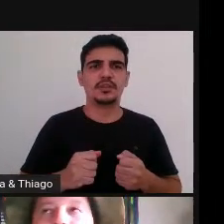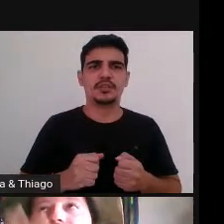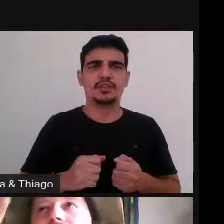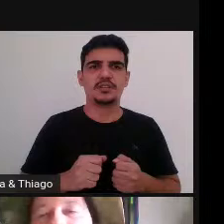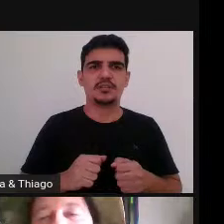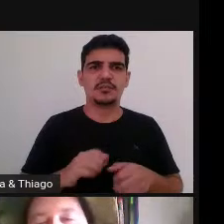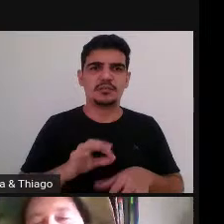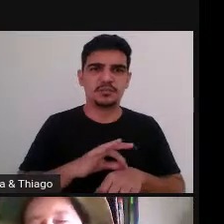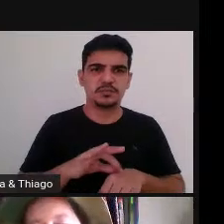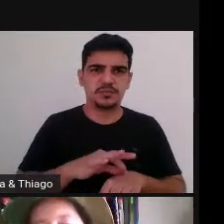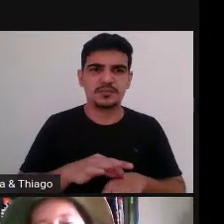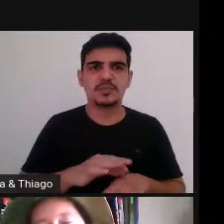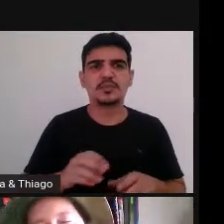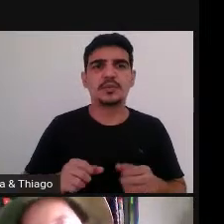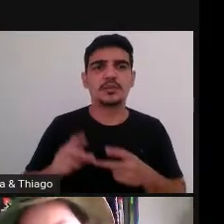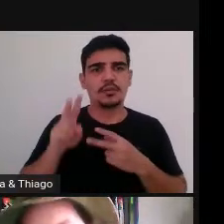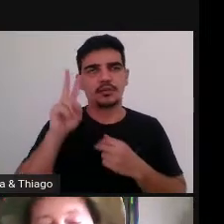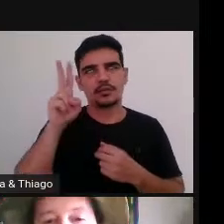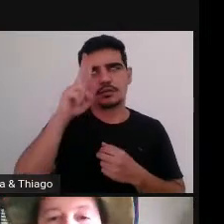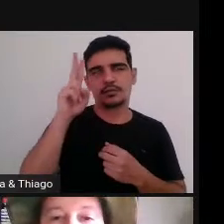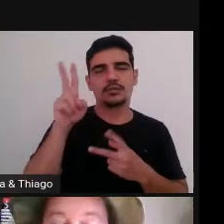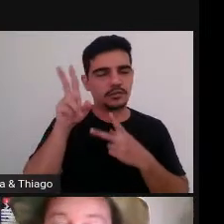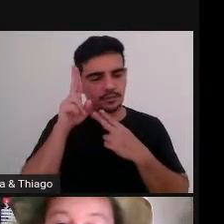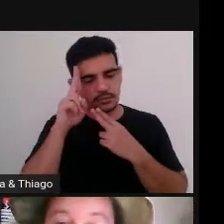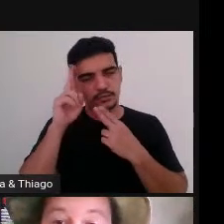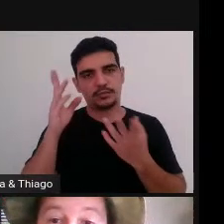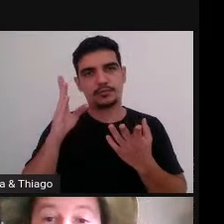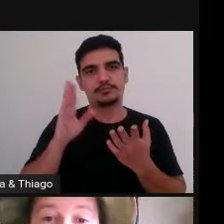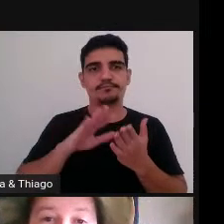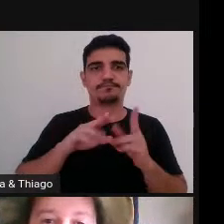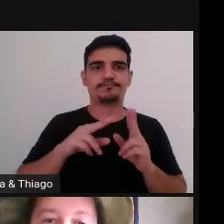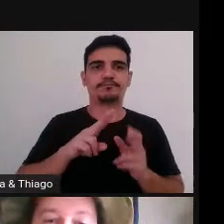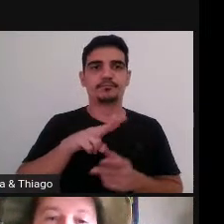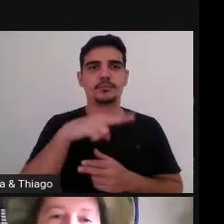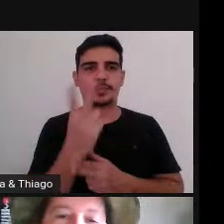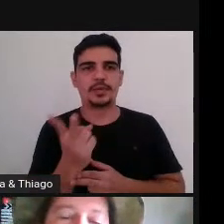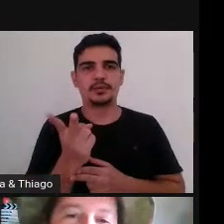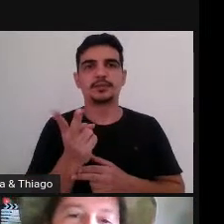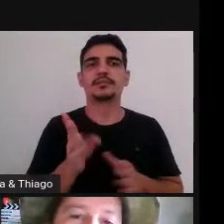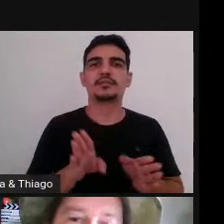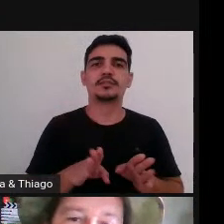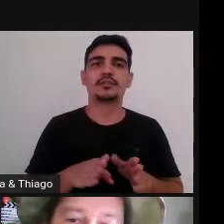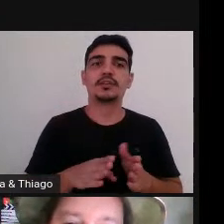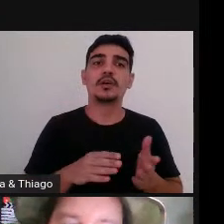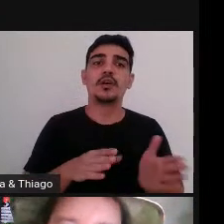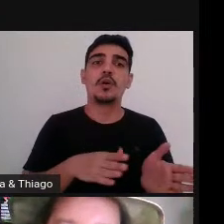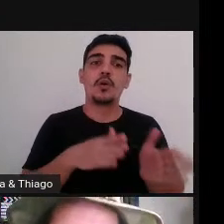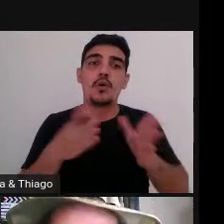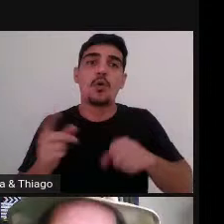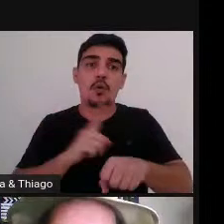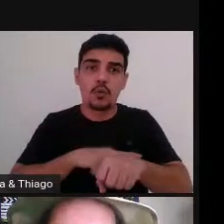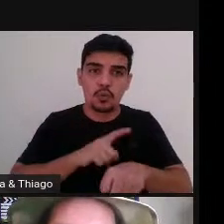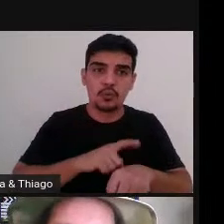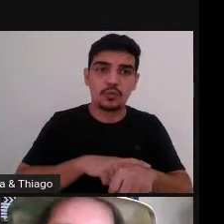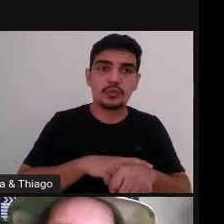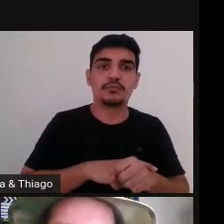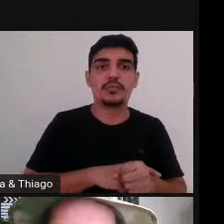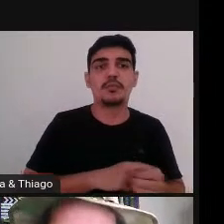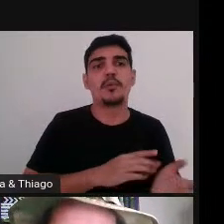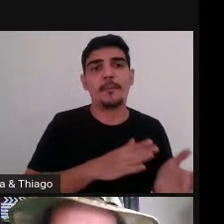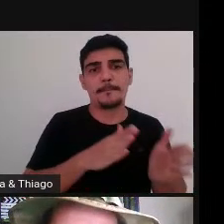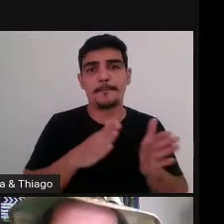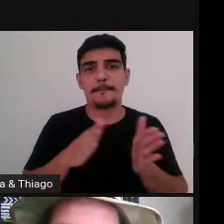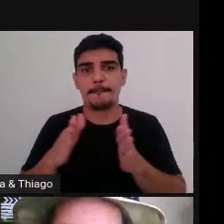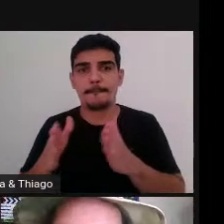com muita dificuldade respiratória. Pode morrer. E o efeito sistêmico, quanto mais tempo demorar para o hospital, mais grave